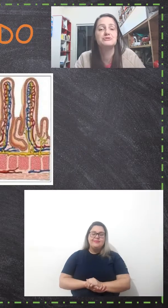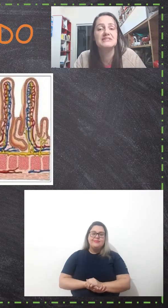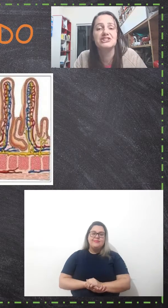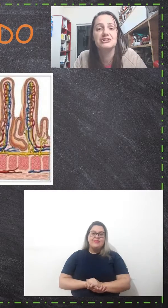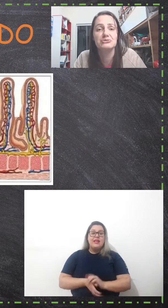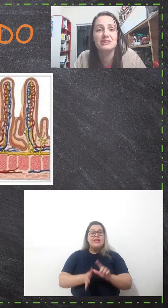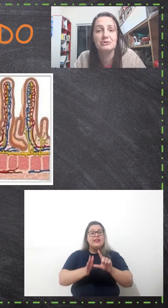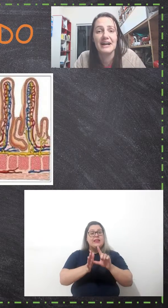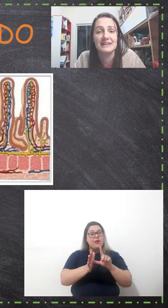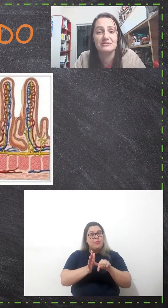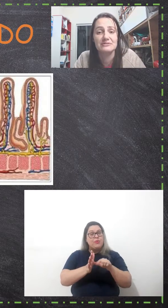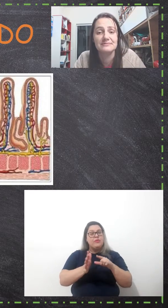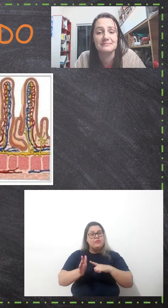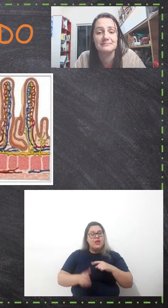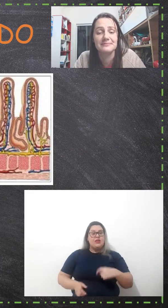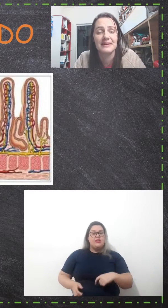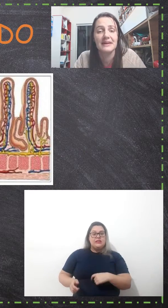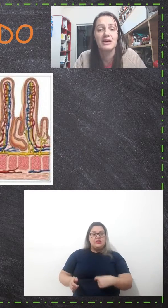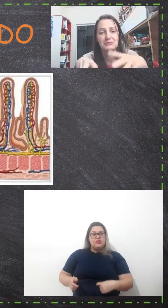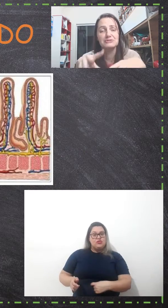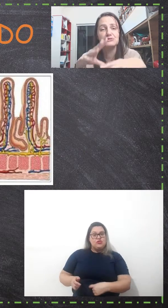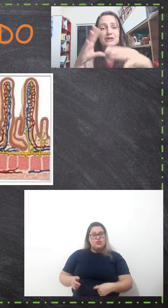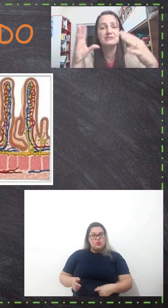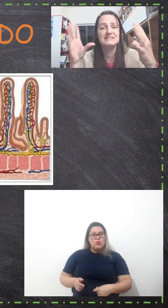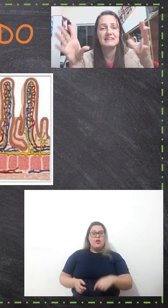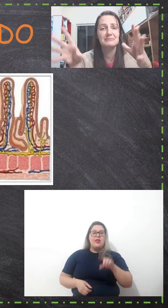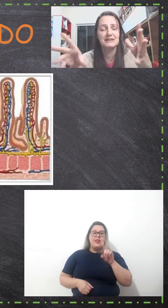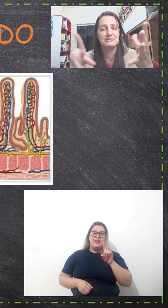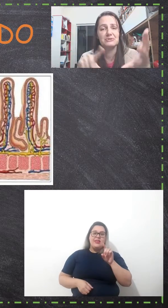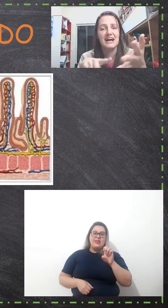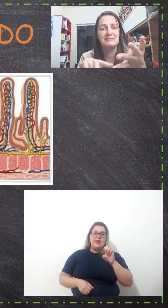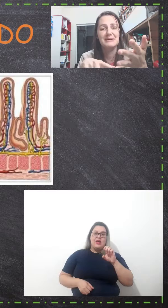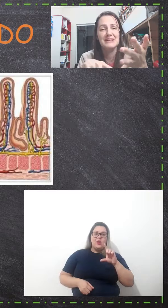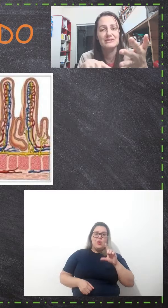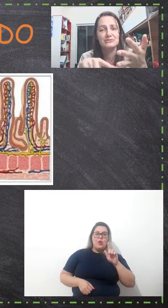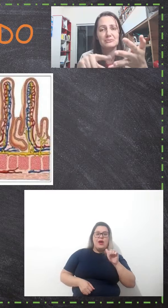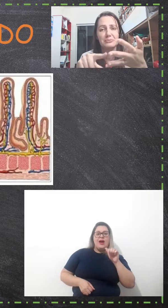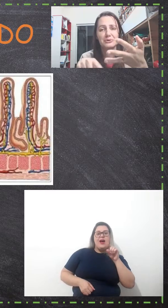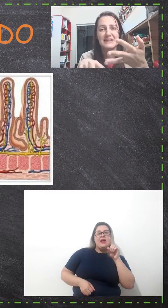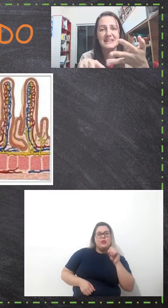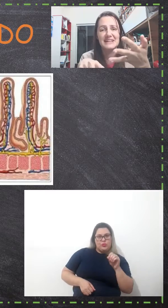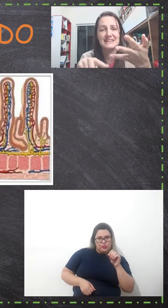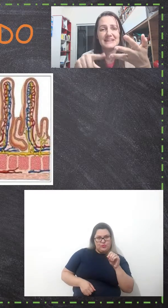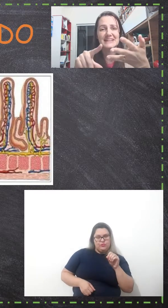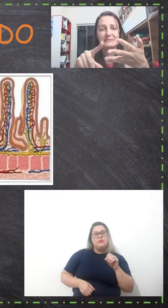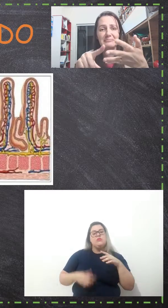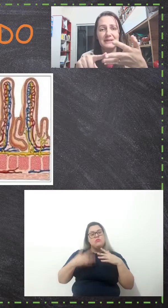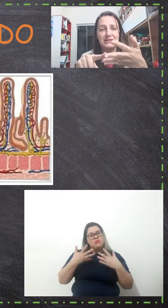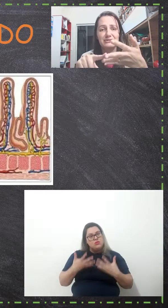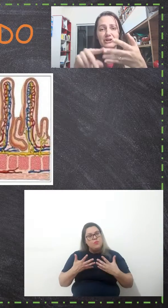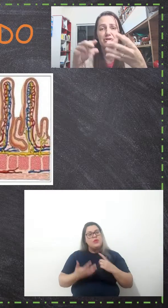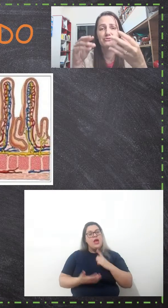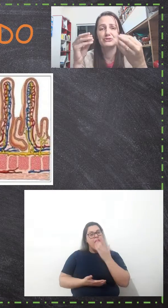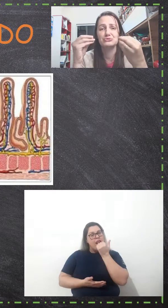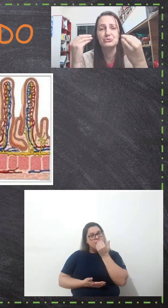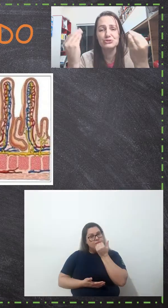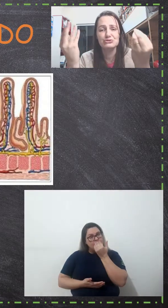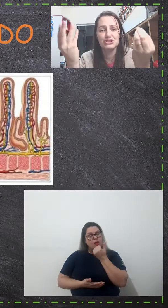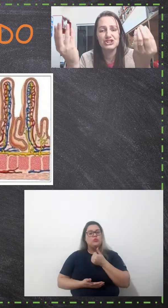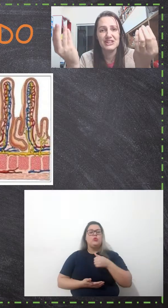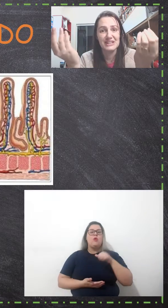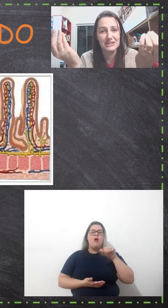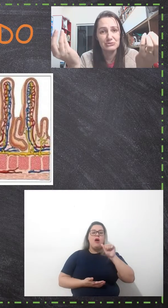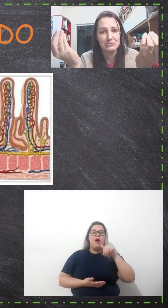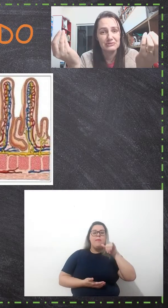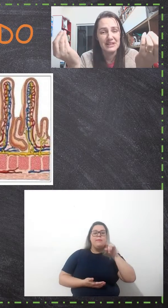Depois temos o intestino delgado. Quando todo esse alimento, amido, proteína e lipídio, for